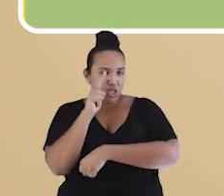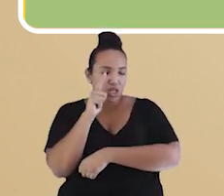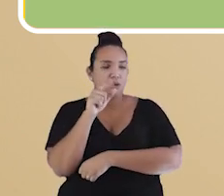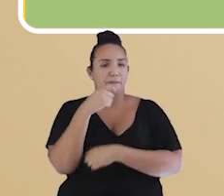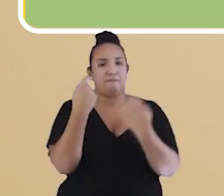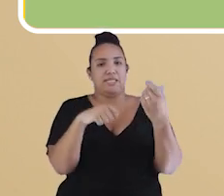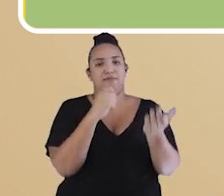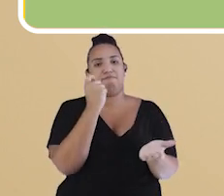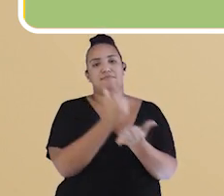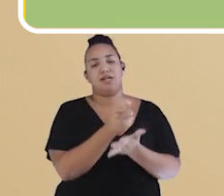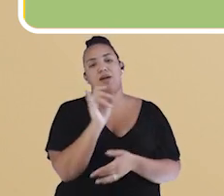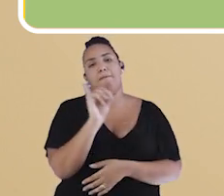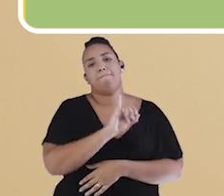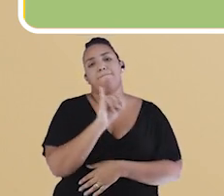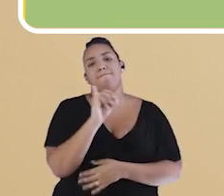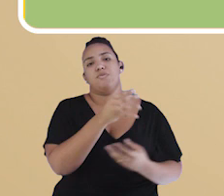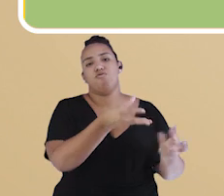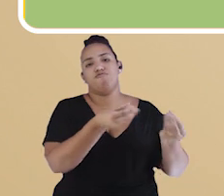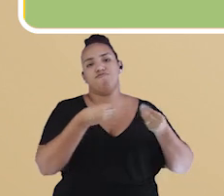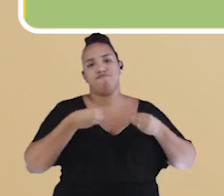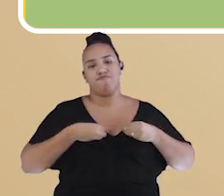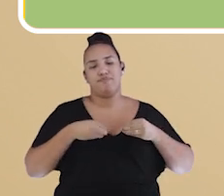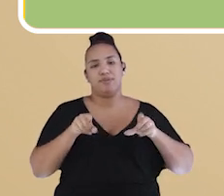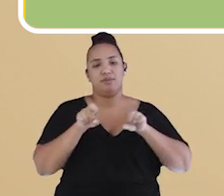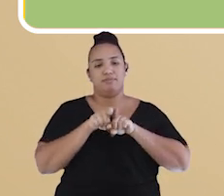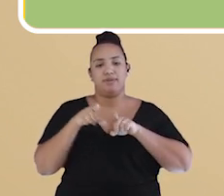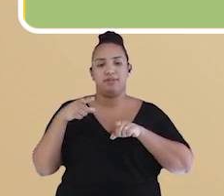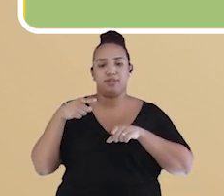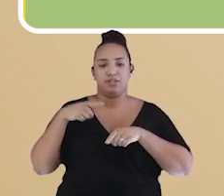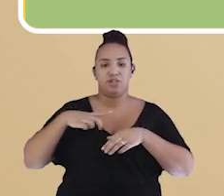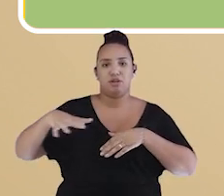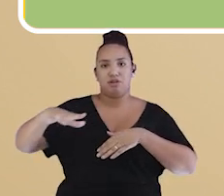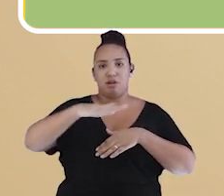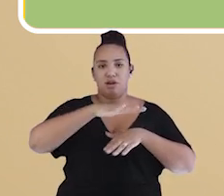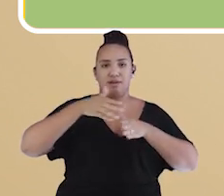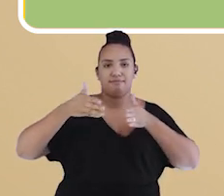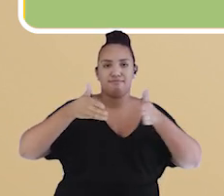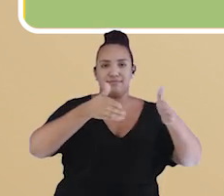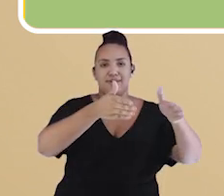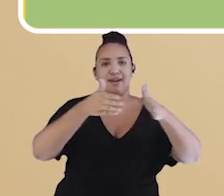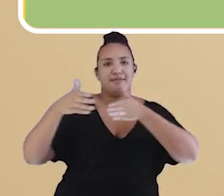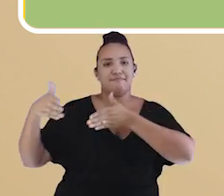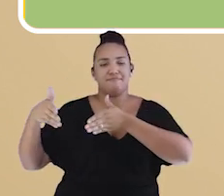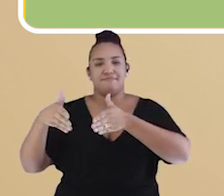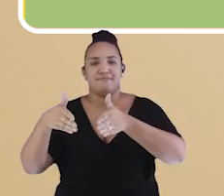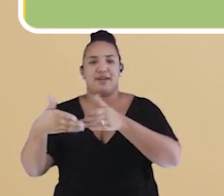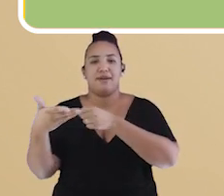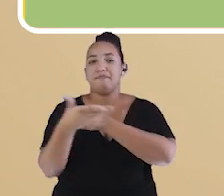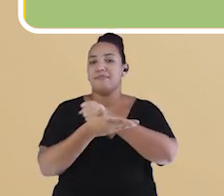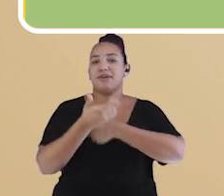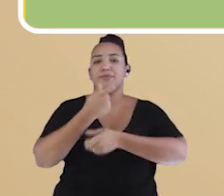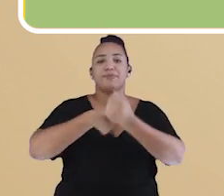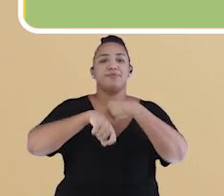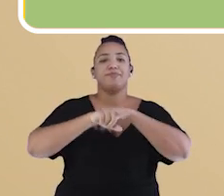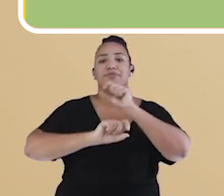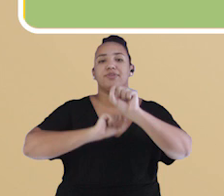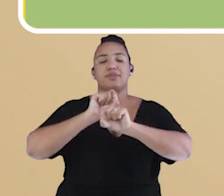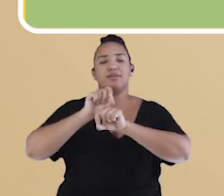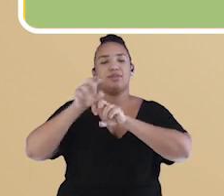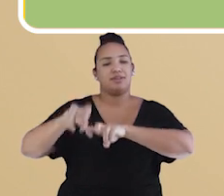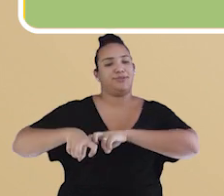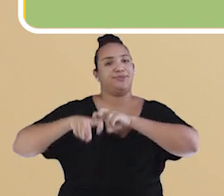impostos e contavam com regiões integradas por meio de estradas. A base da economia era